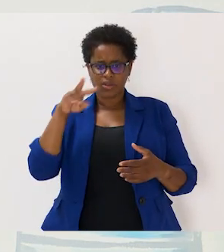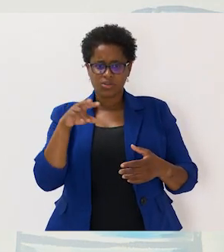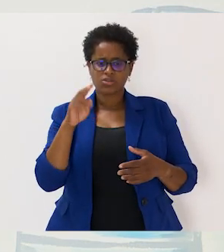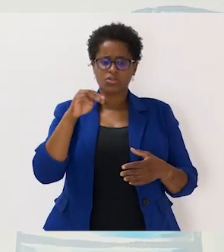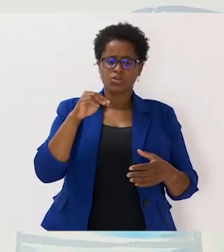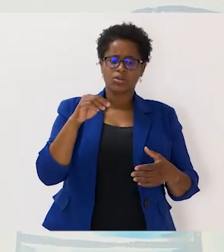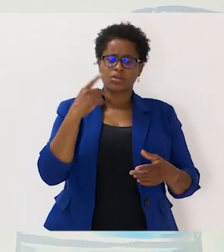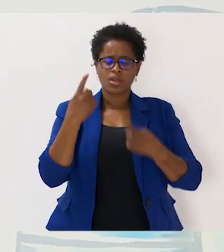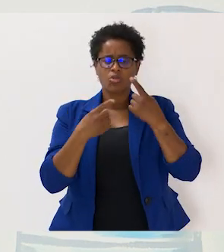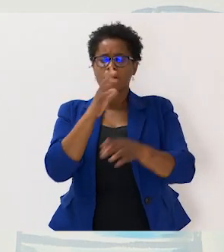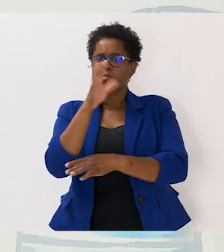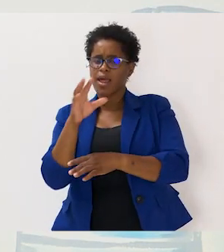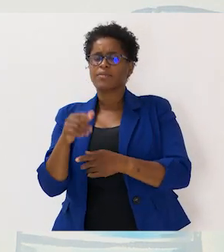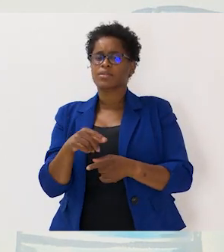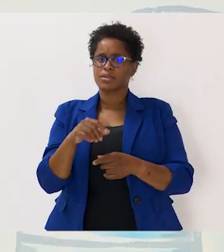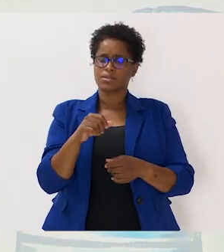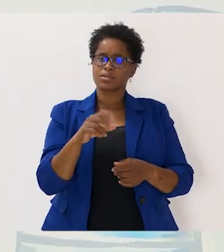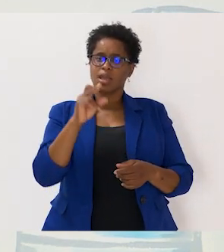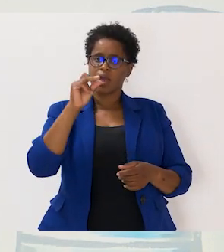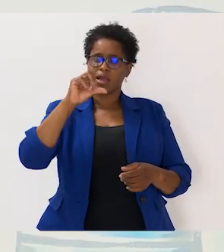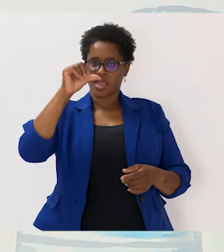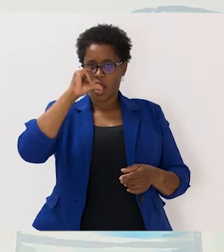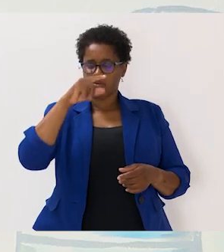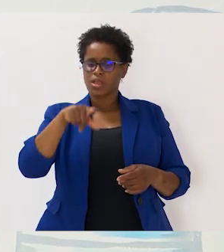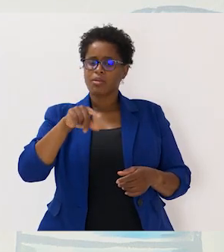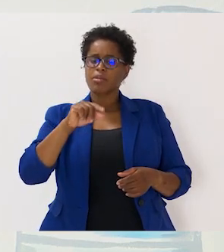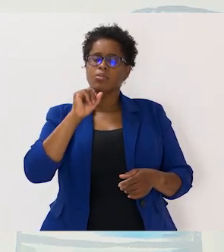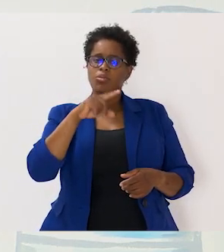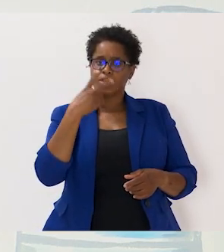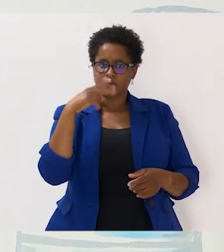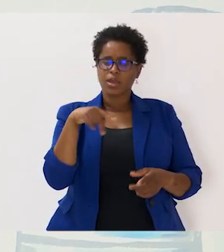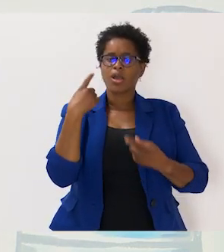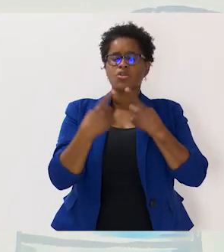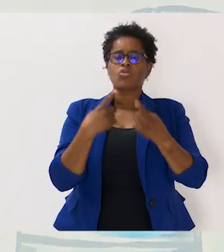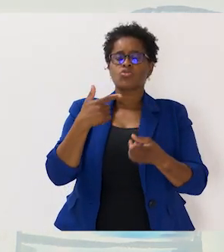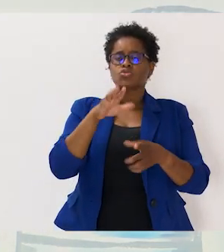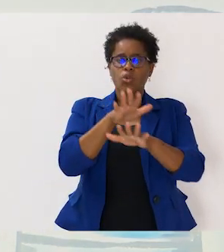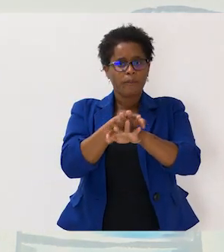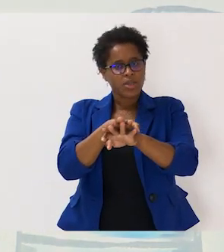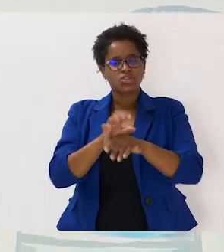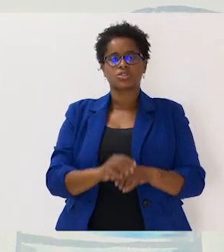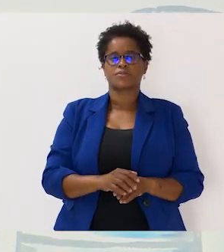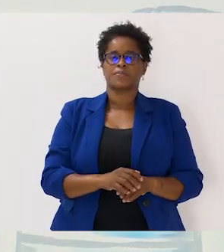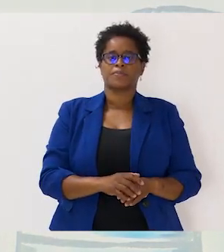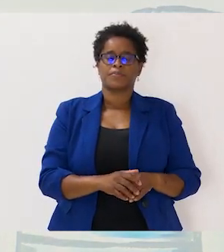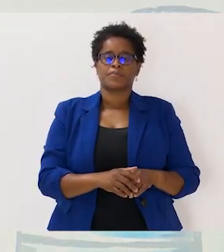aqui algumas plantas aquáticas e também podemos encontrar lá alguns tipos de peixes.